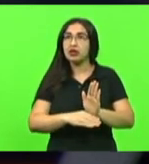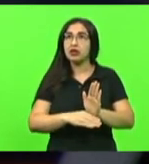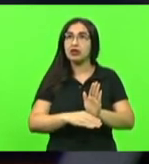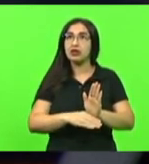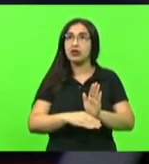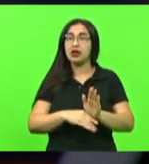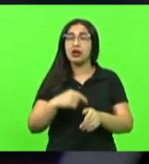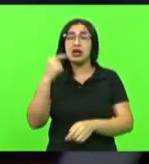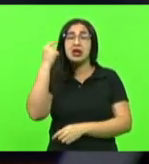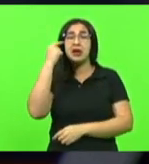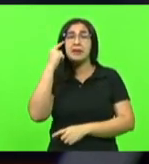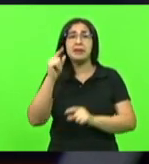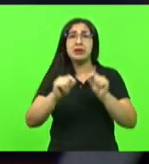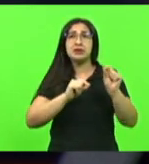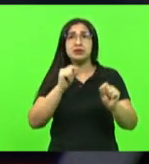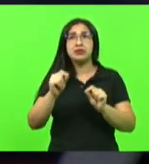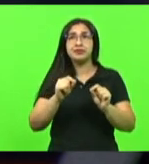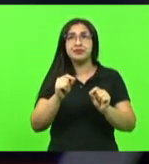pensa que a matéria